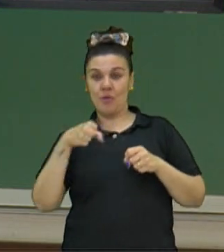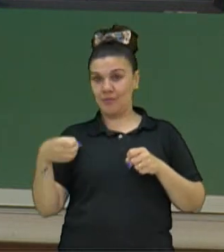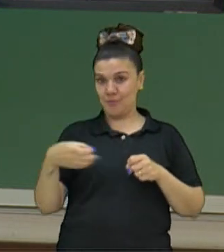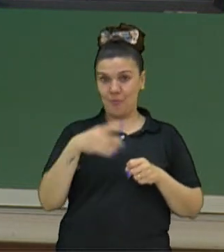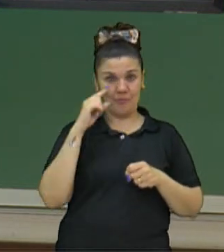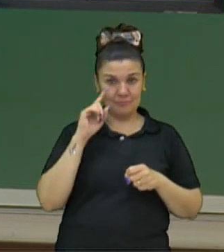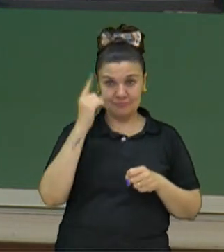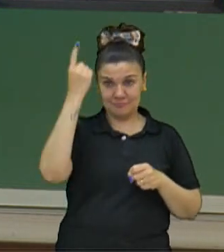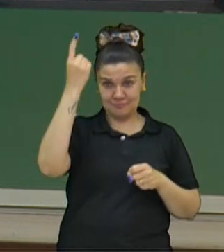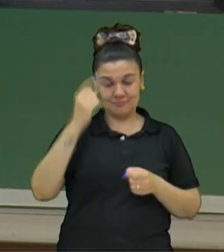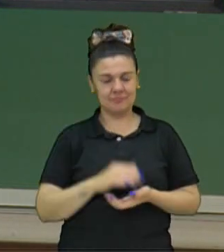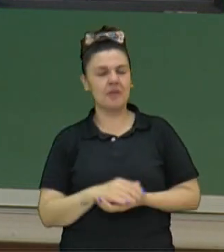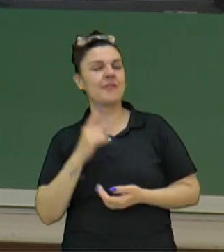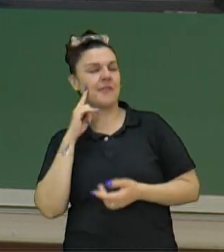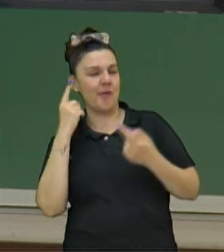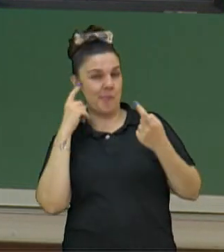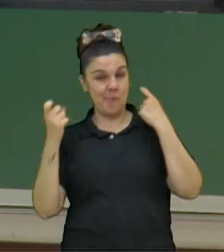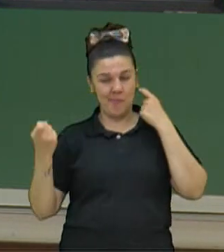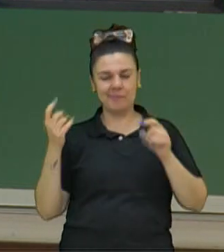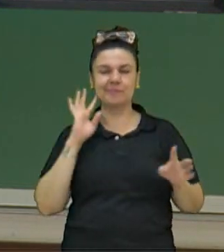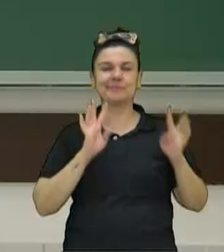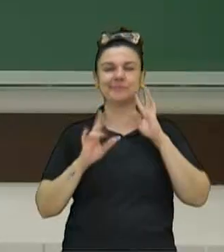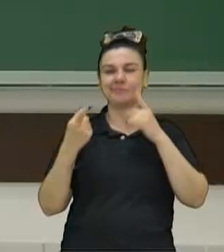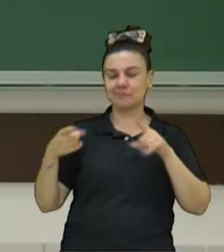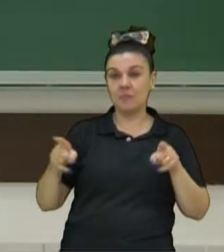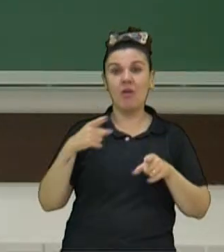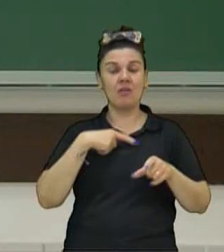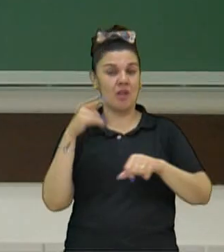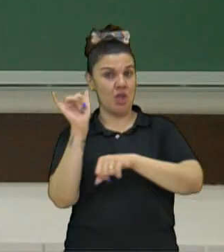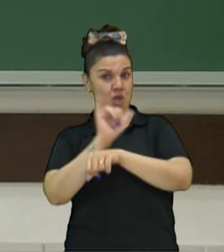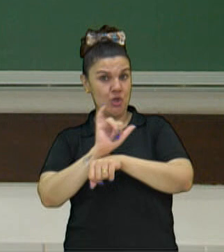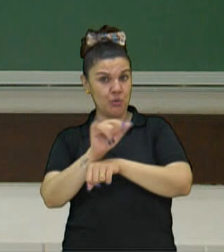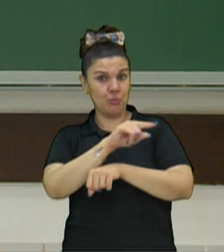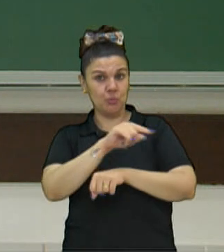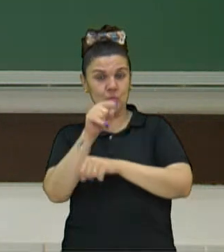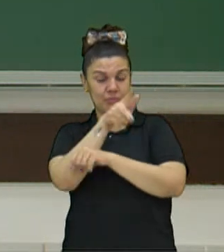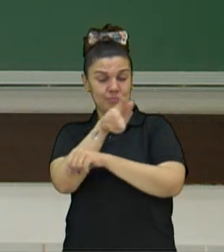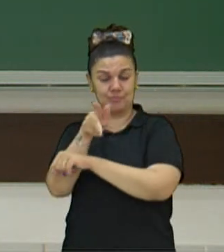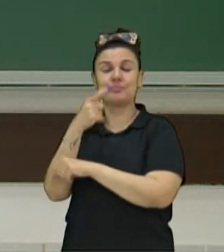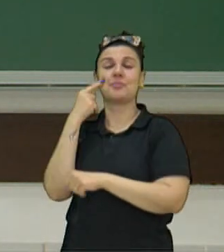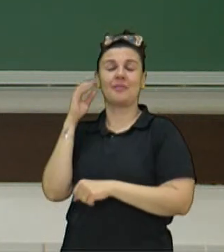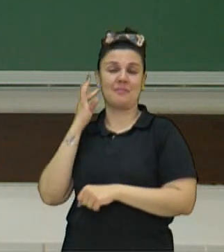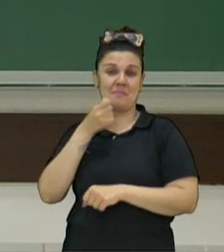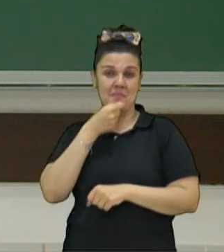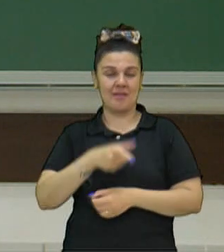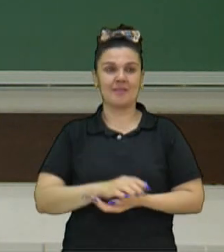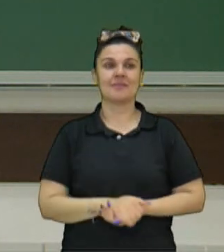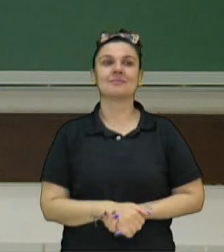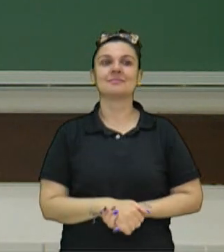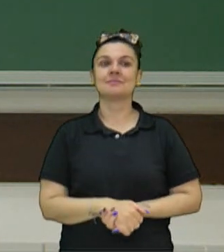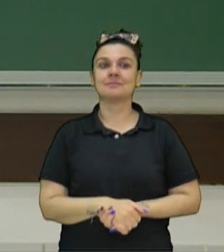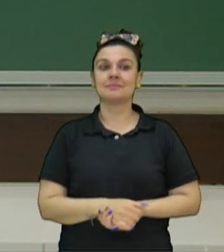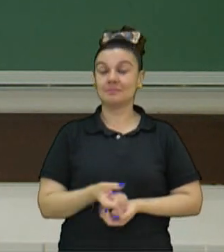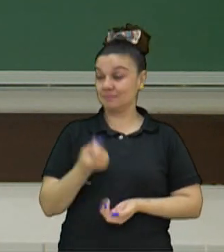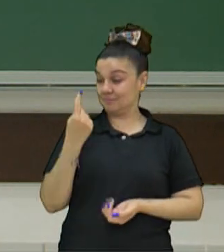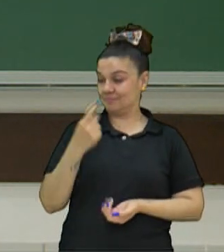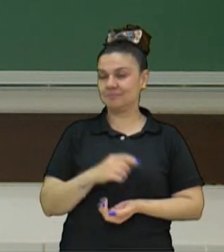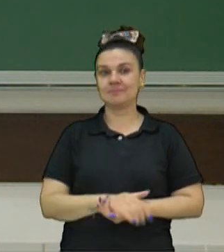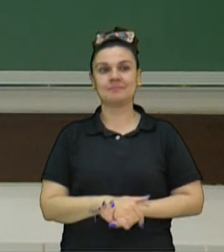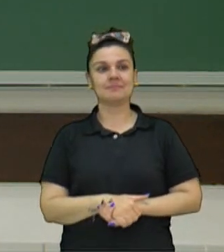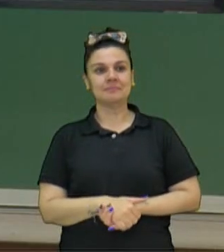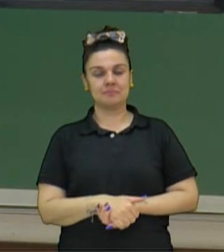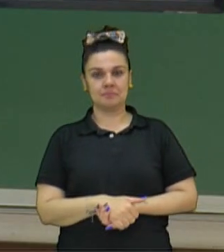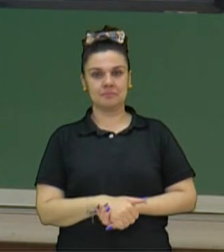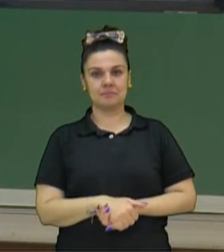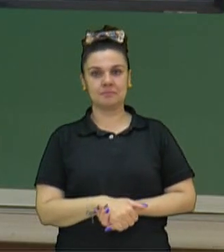eles, ok? E fazem um som bem legal. Tem vários vídeos no YouTube, você pode ver, é bem divertido. E agora, olha isso.